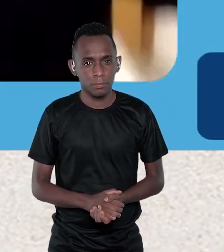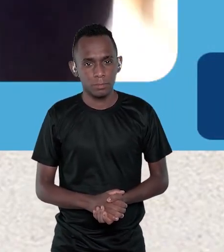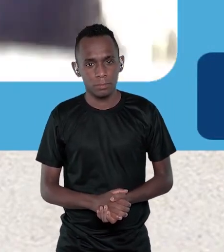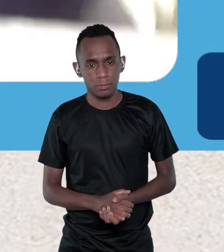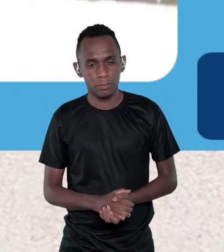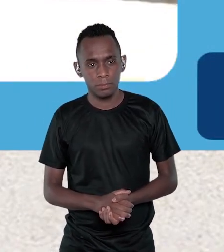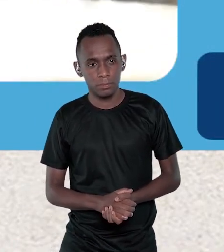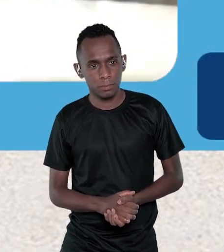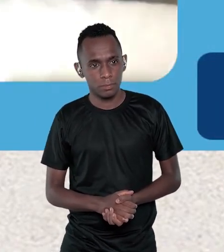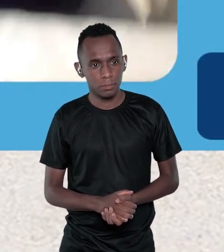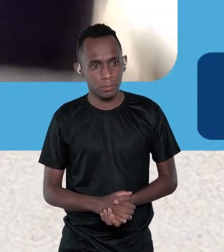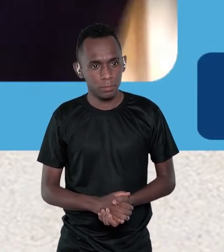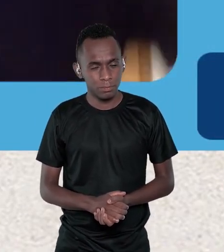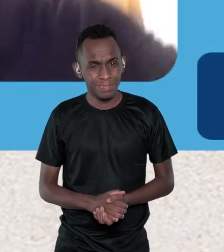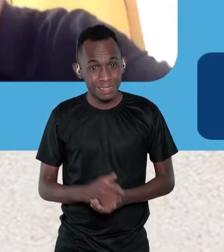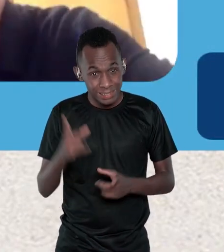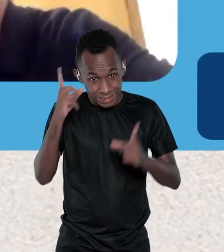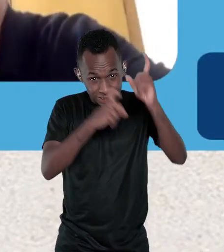Uai.